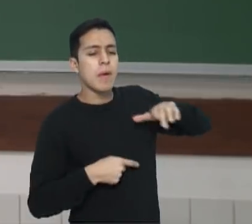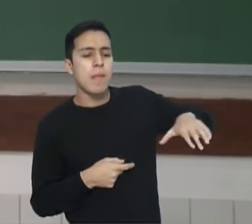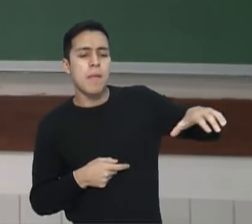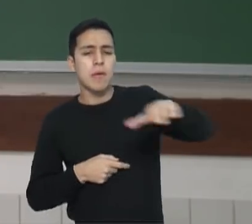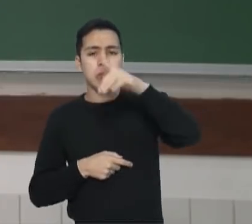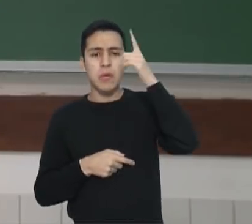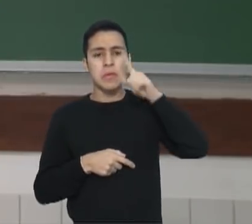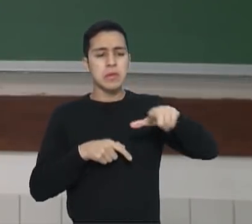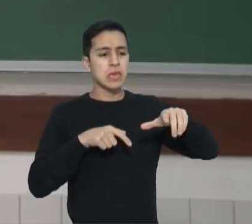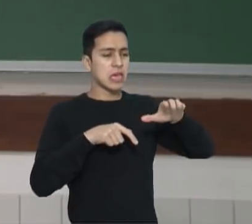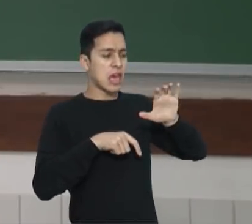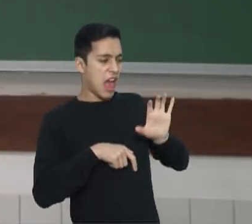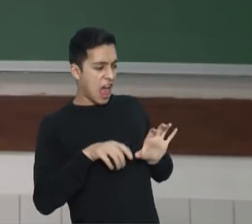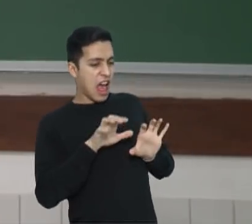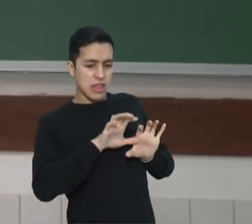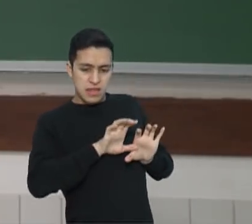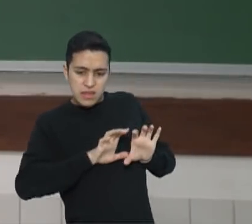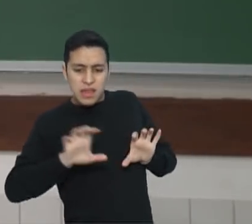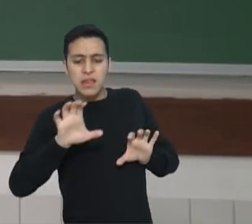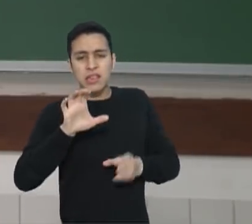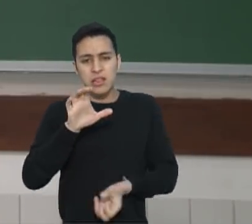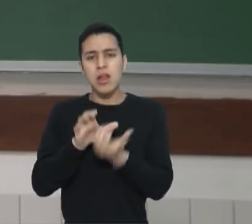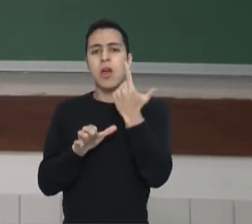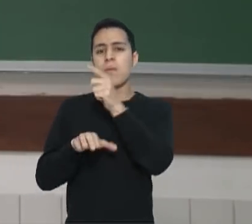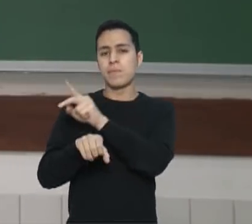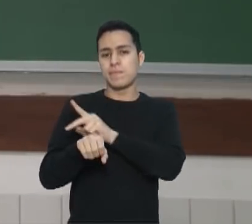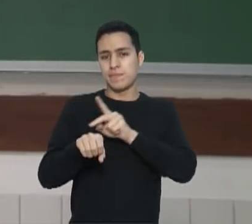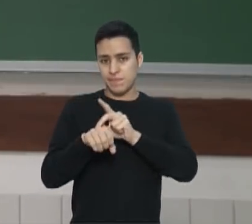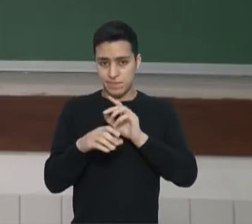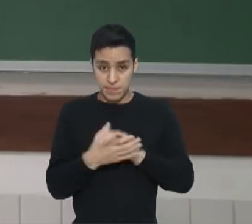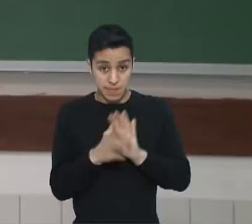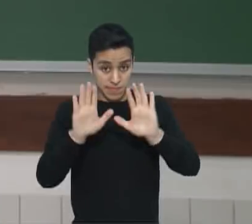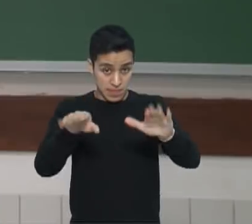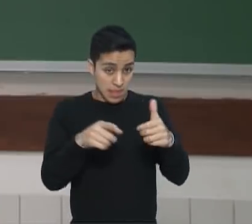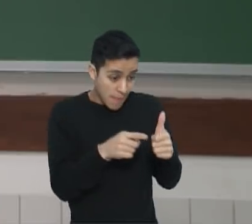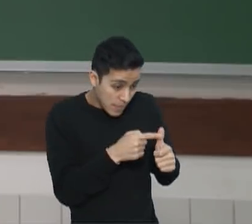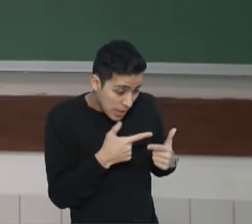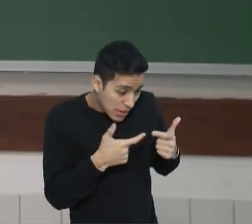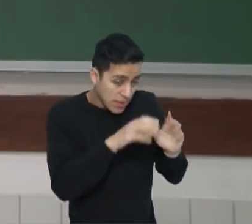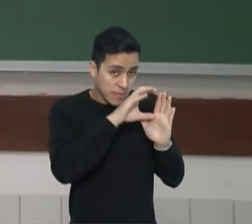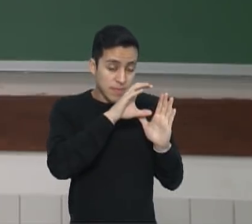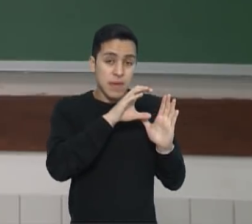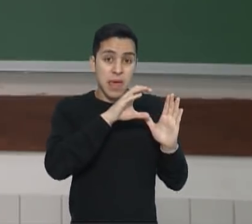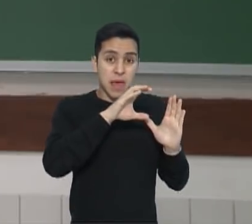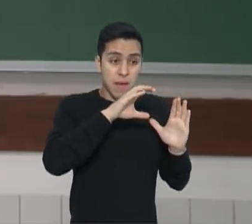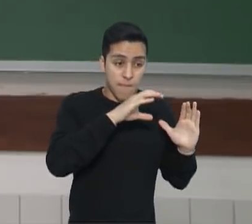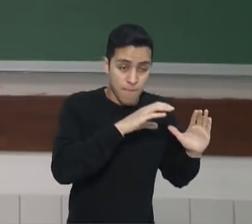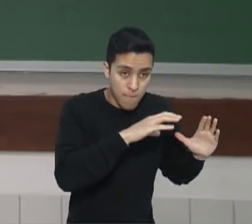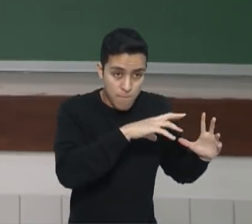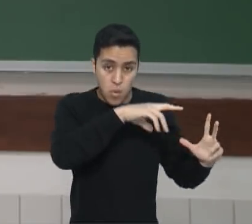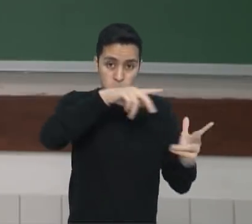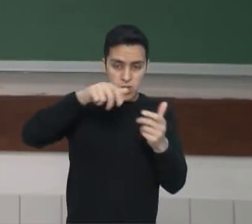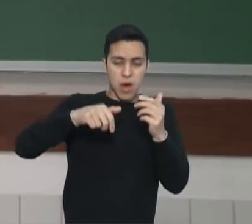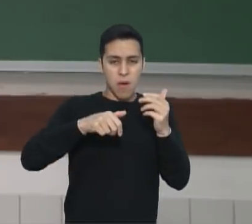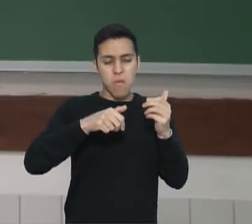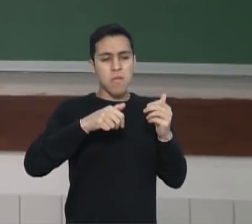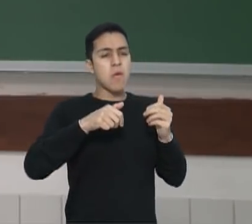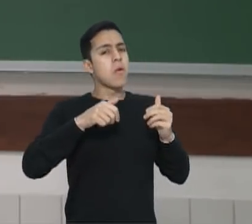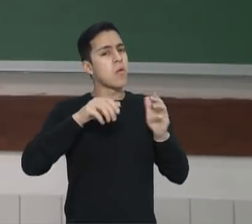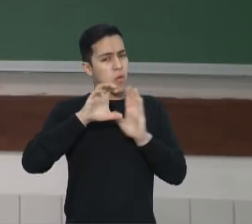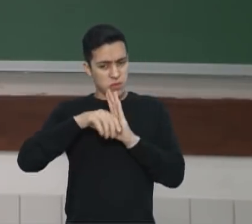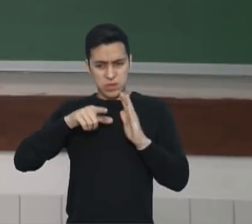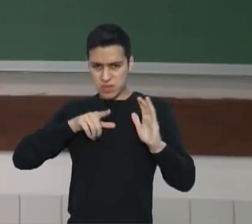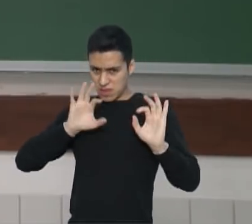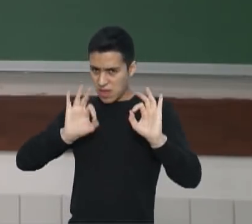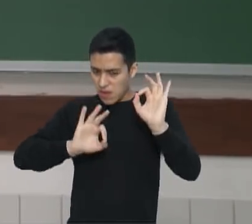se separar de um outro Estado. Na Primeira Guerra Mundial, esse conceito aparece novamente, numa reorganização do